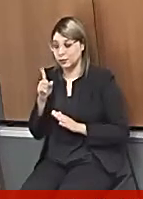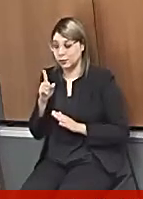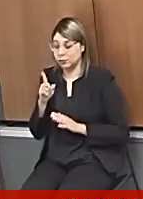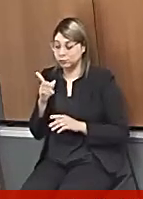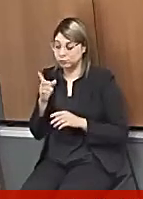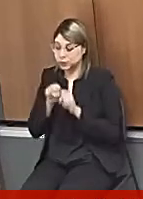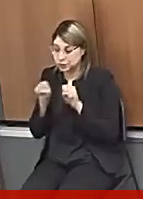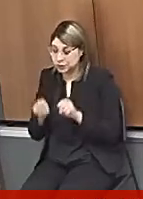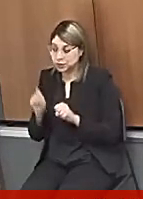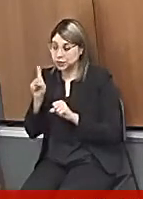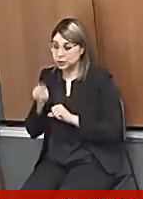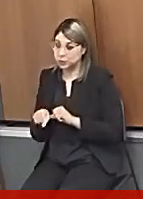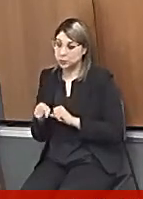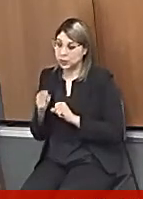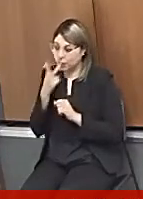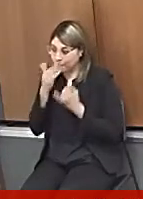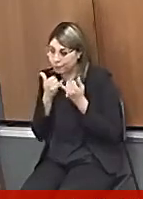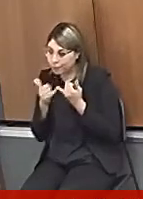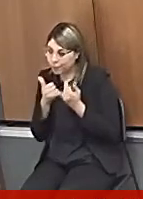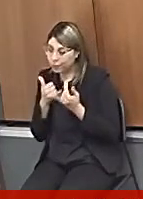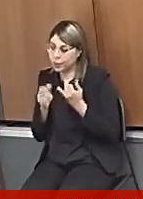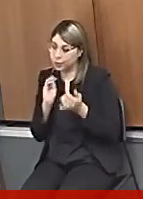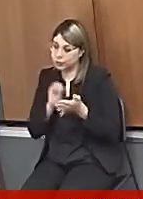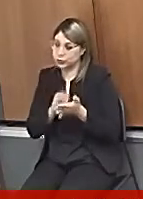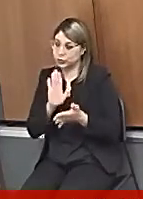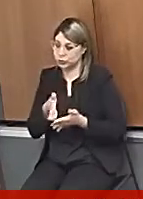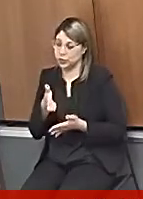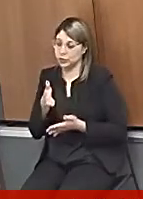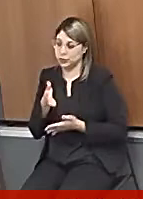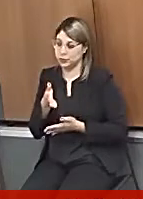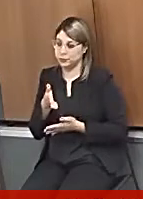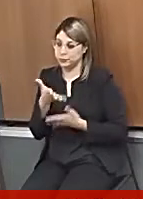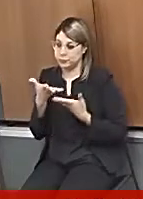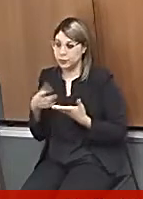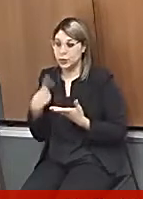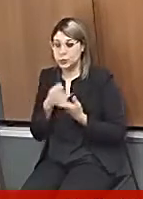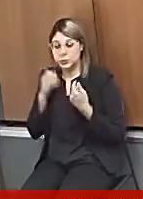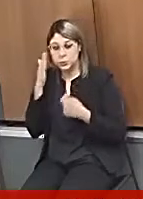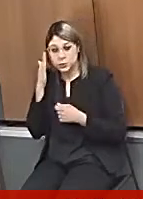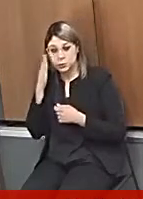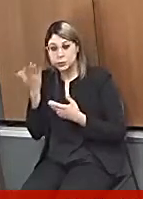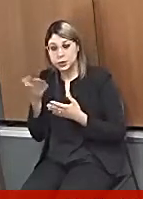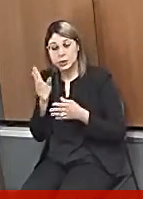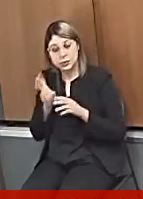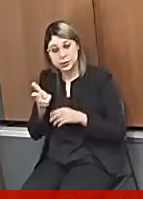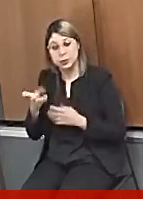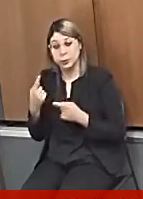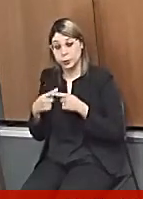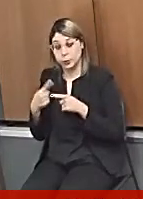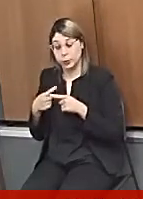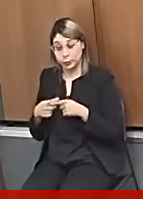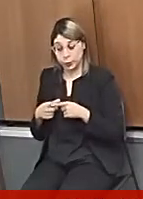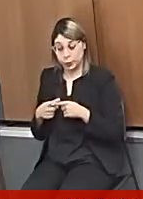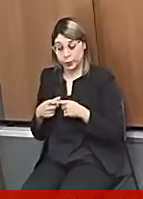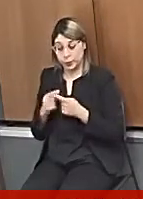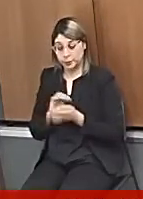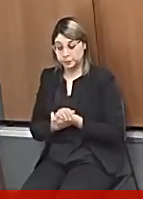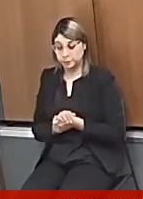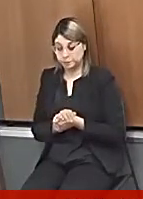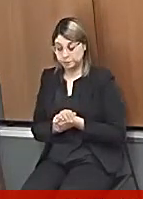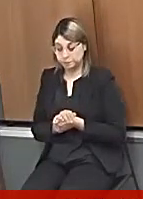sistemática ou sistemática muito assemelhada dessa que está colocado e aí nós temos que ponderar também sempre isso porque é